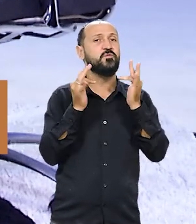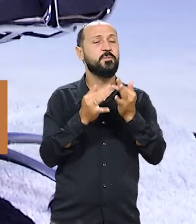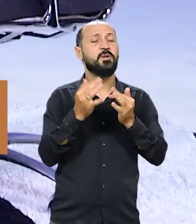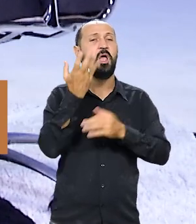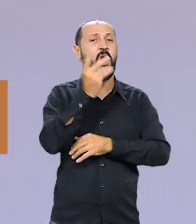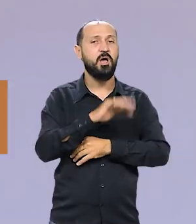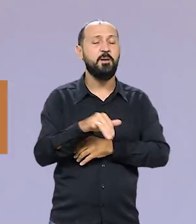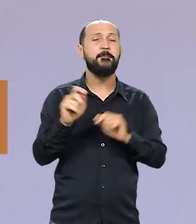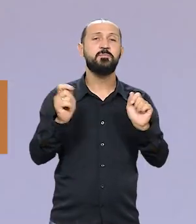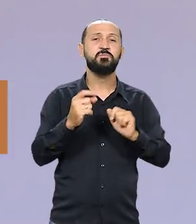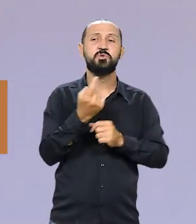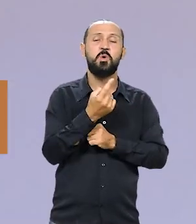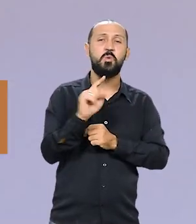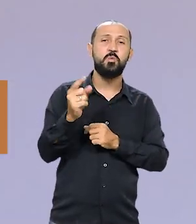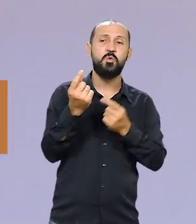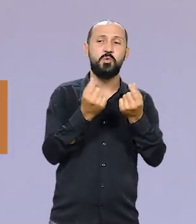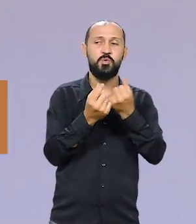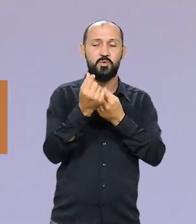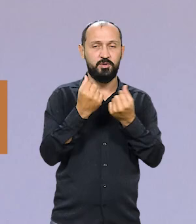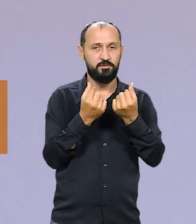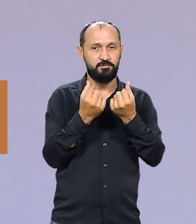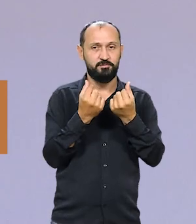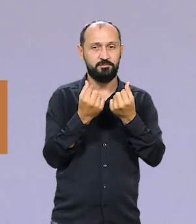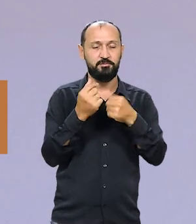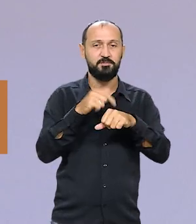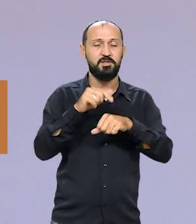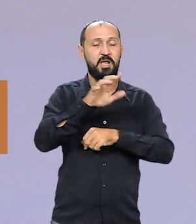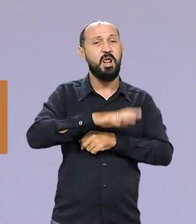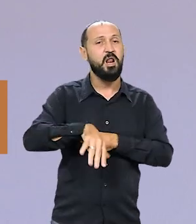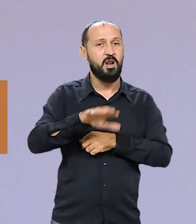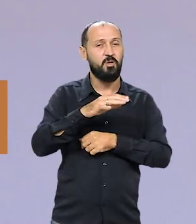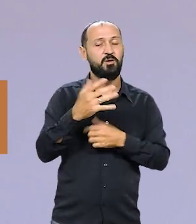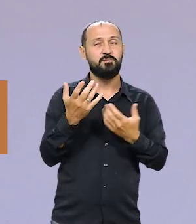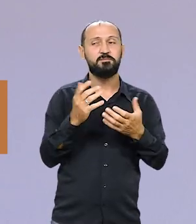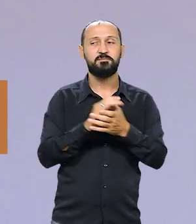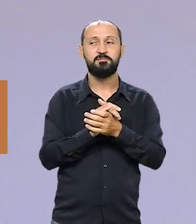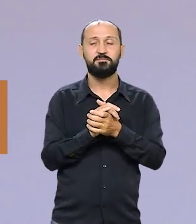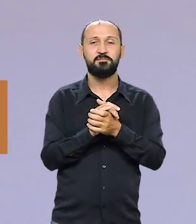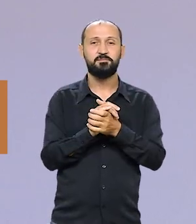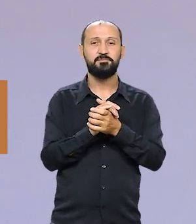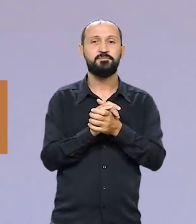própria família para que a criança seja uma fonte de renda naquele ambiente